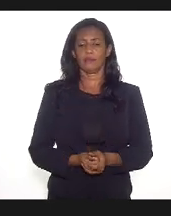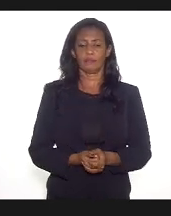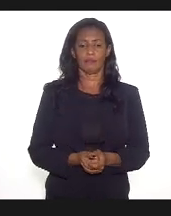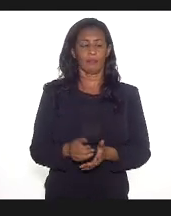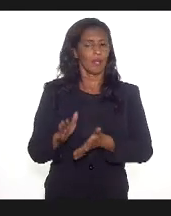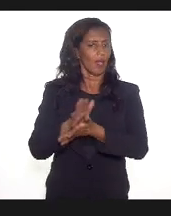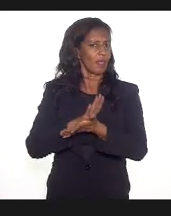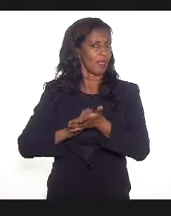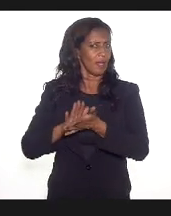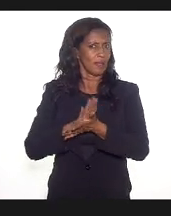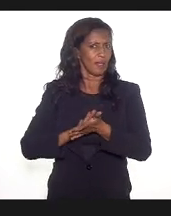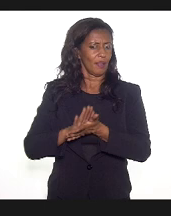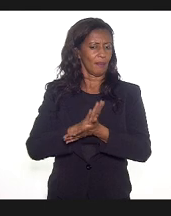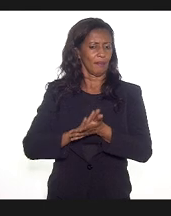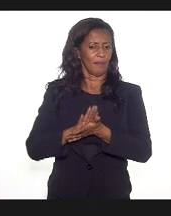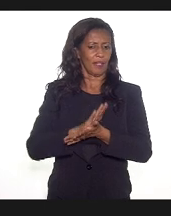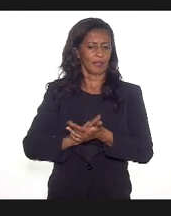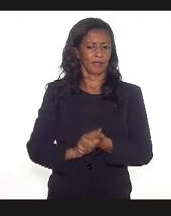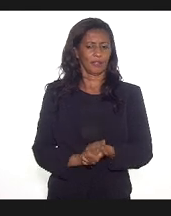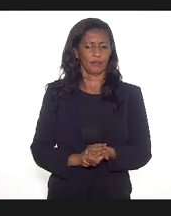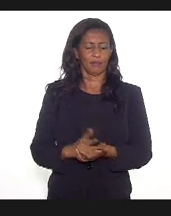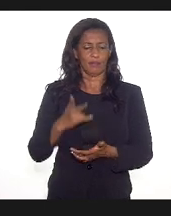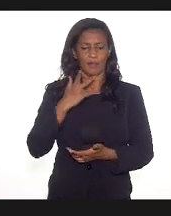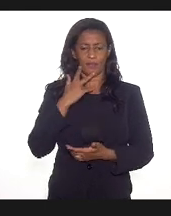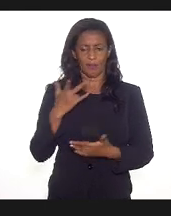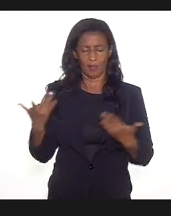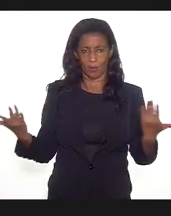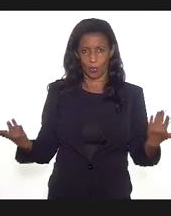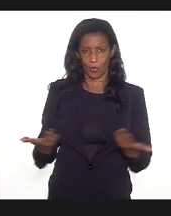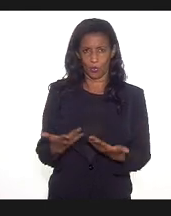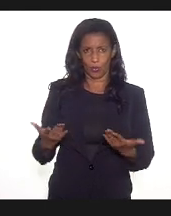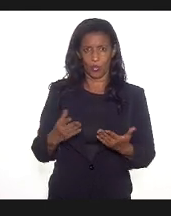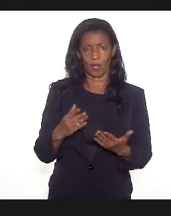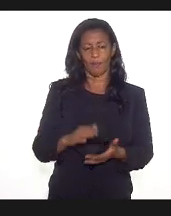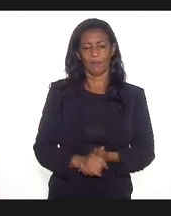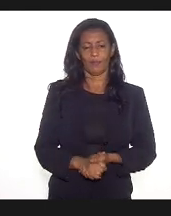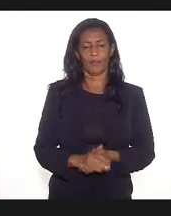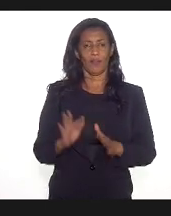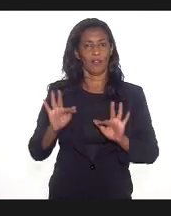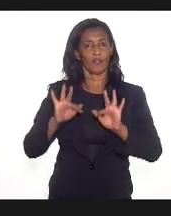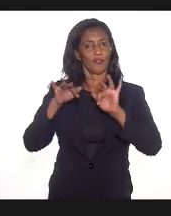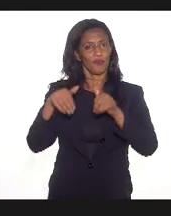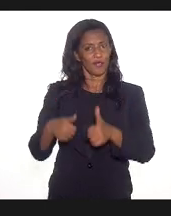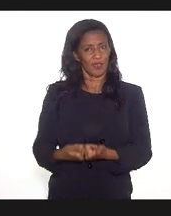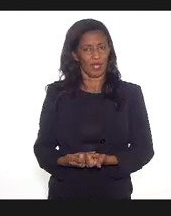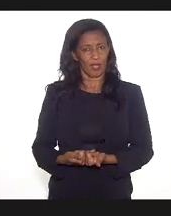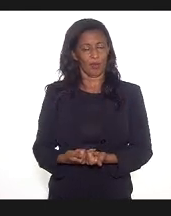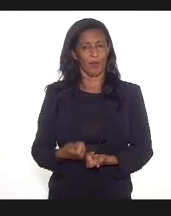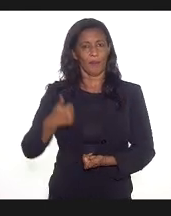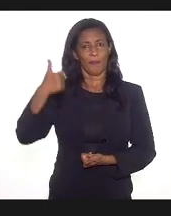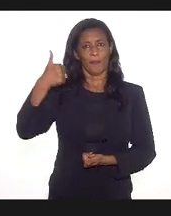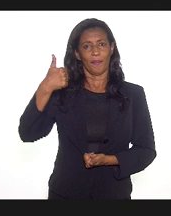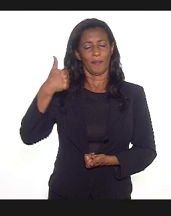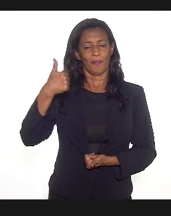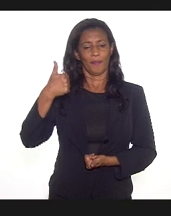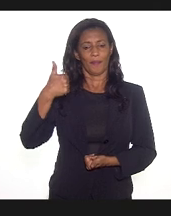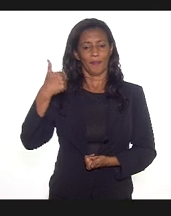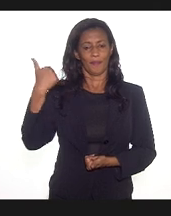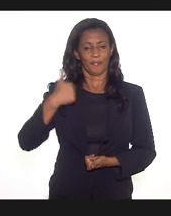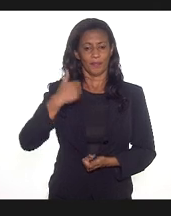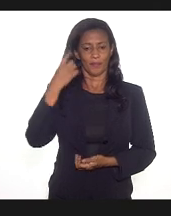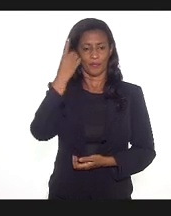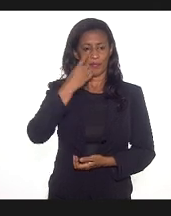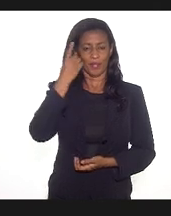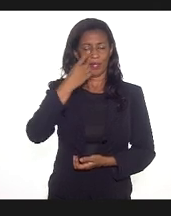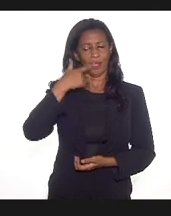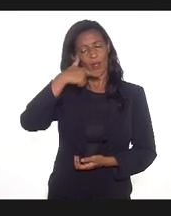Nada mais havendo a tratar no expediente, na sessão ordinária, passa o expediente final, com o primeiro orador inscrito, o nome do deputado